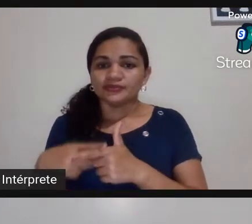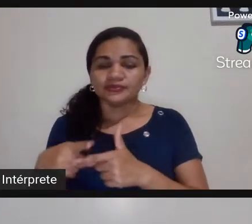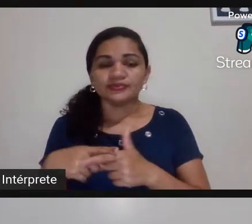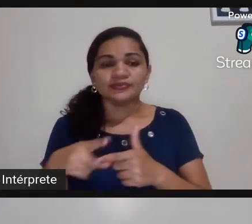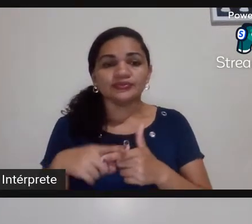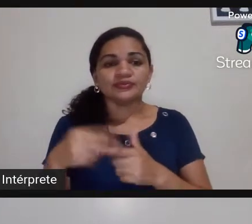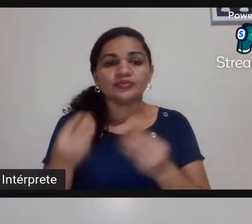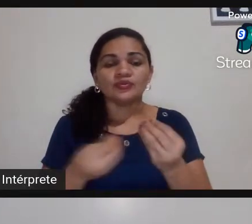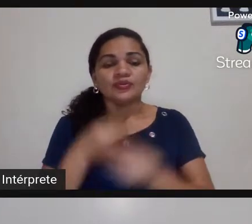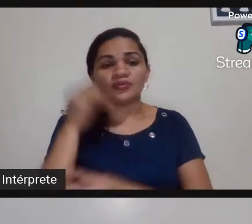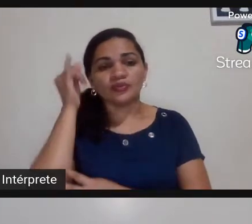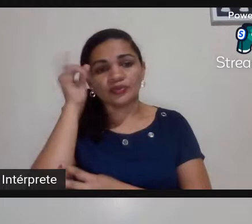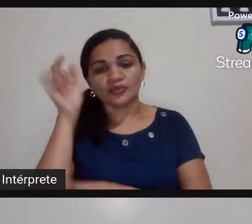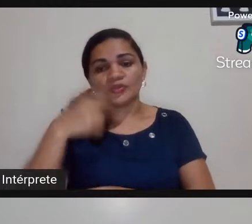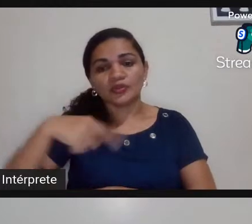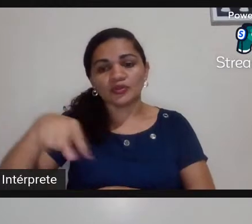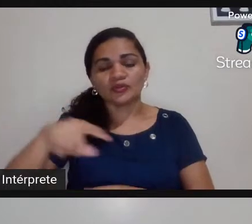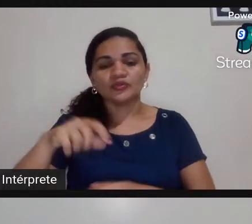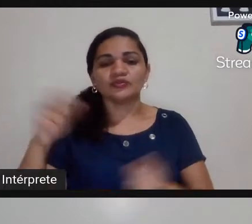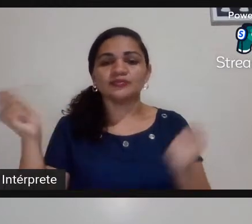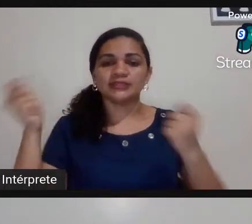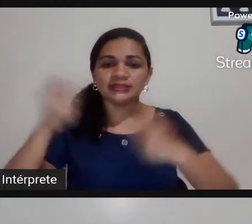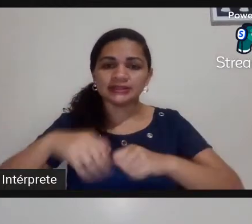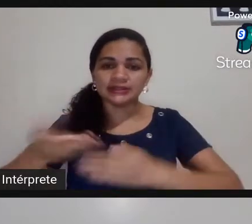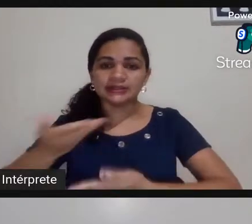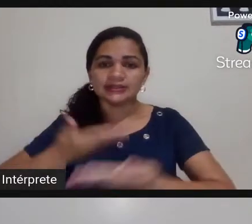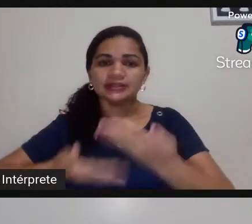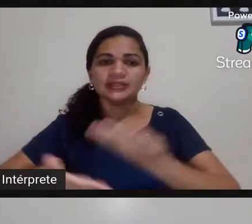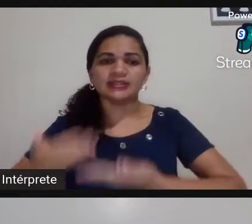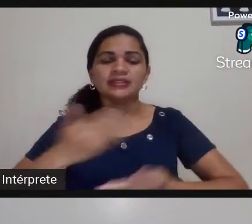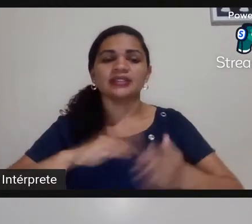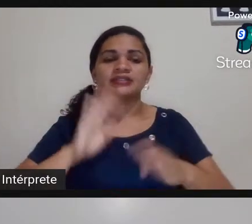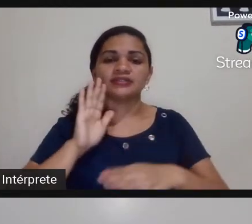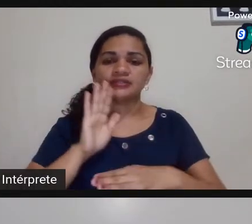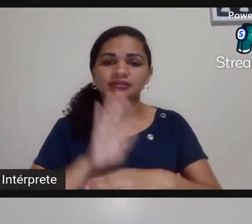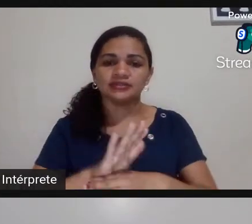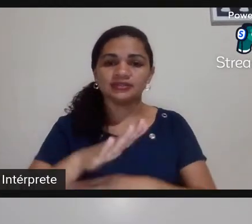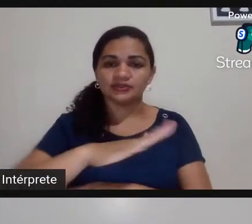para que a gente consegue atacar nessas nessas diversas frentes